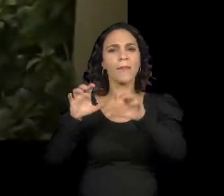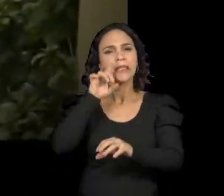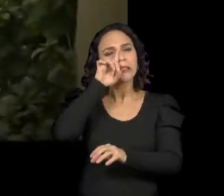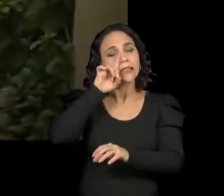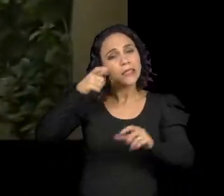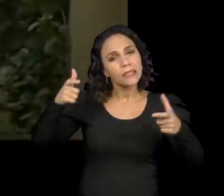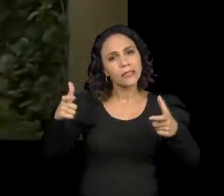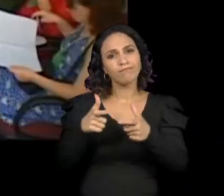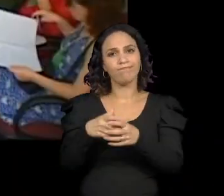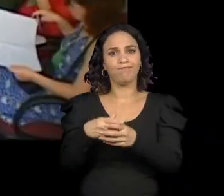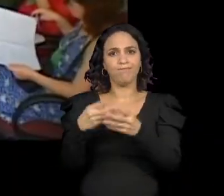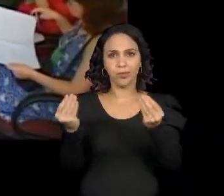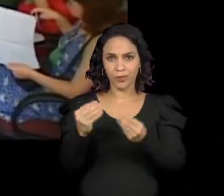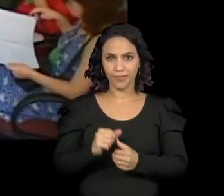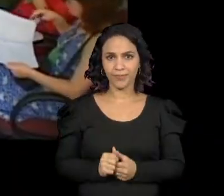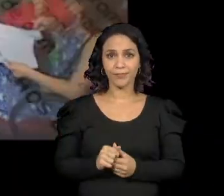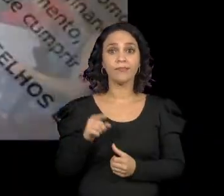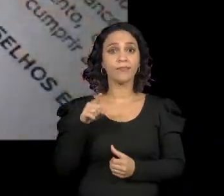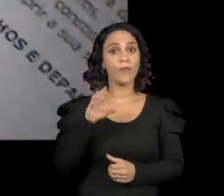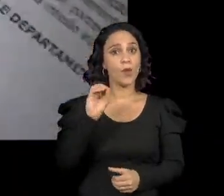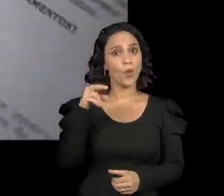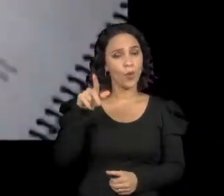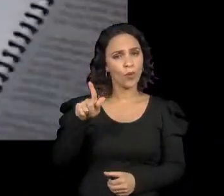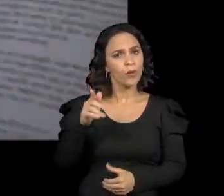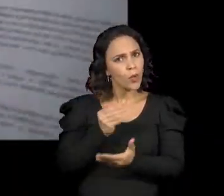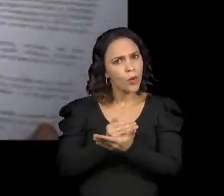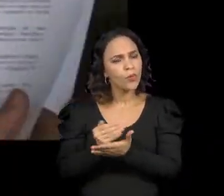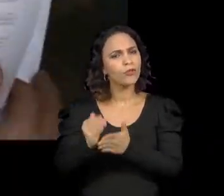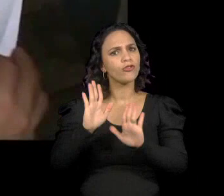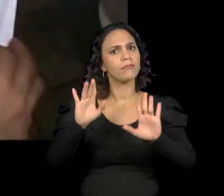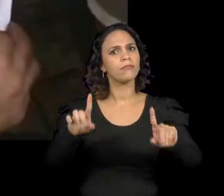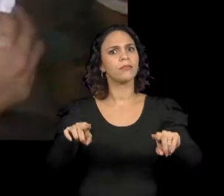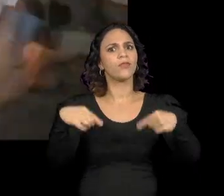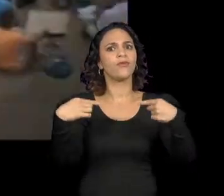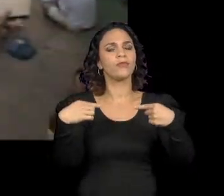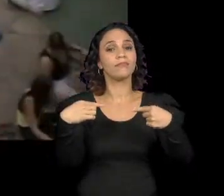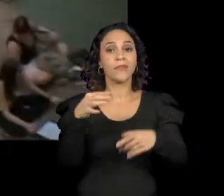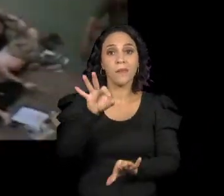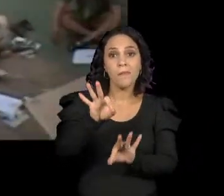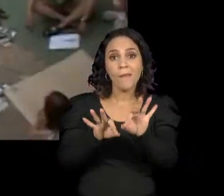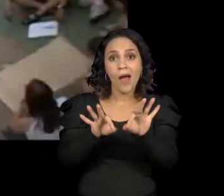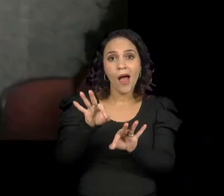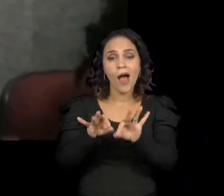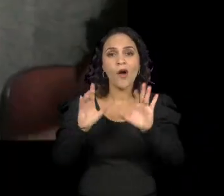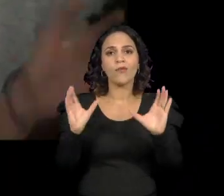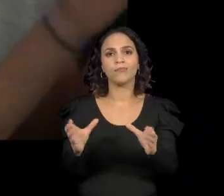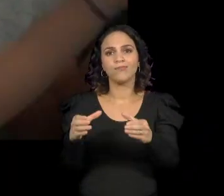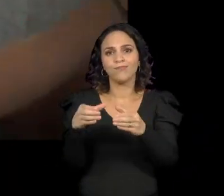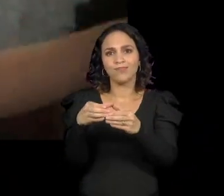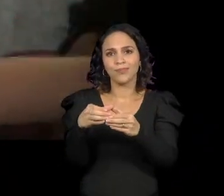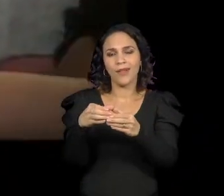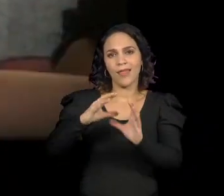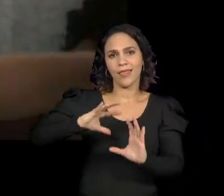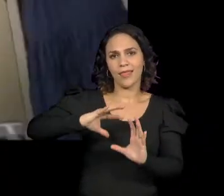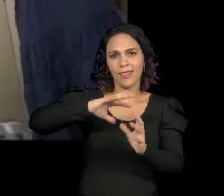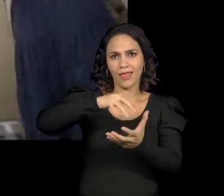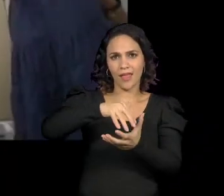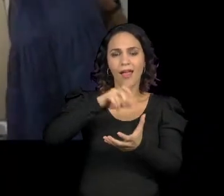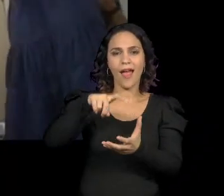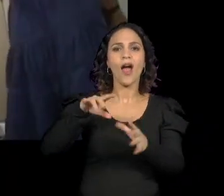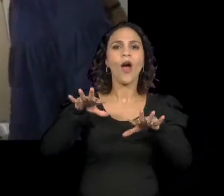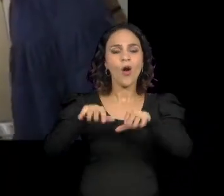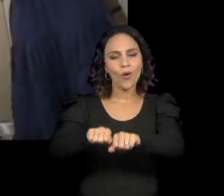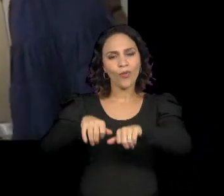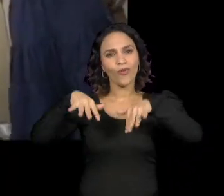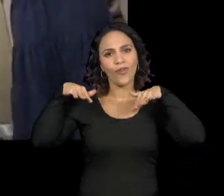ameaçados. A ONG já começou com um desafio: se preparar para a Cúpula da Terra, a Conferência sobre